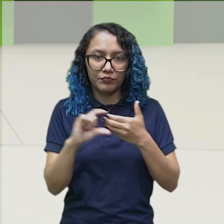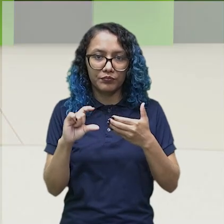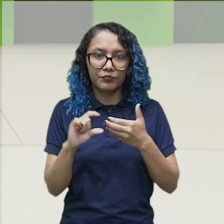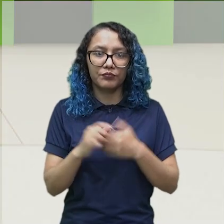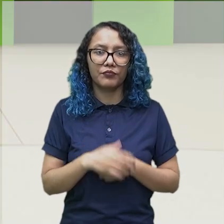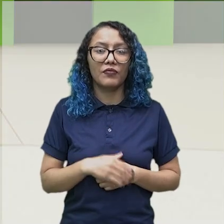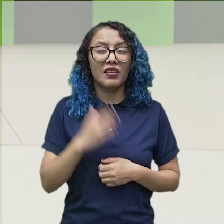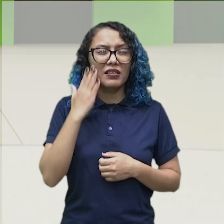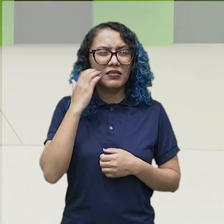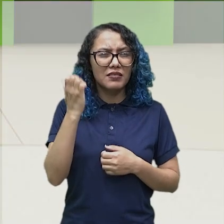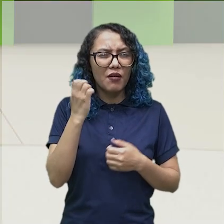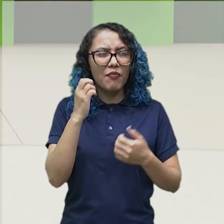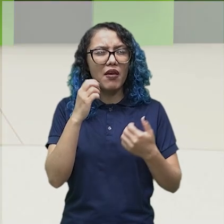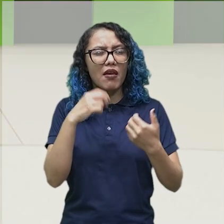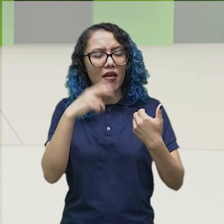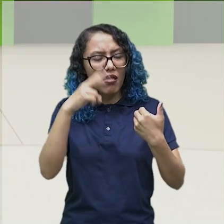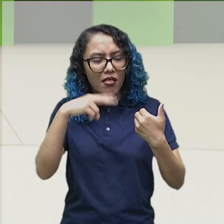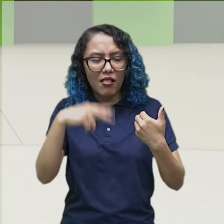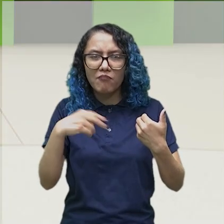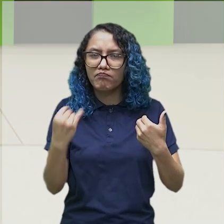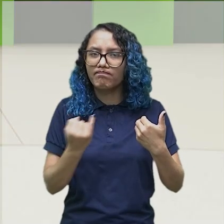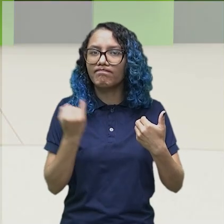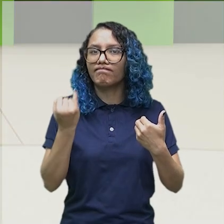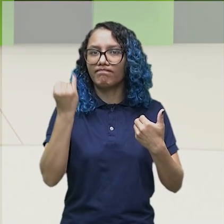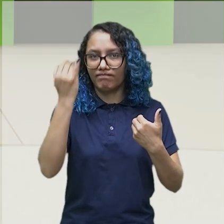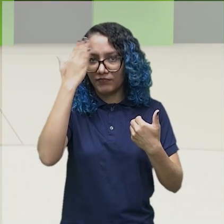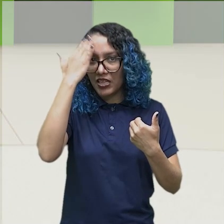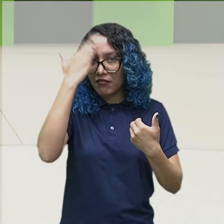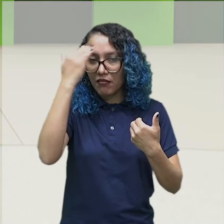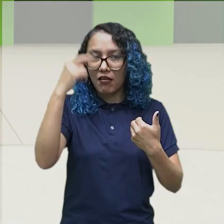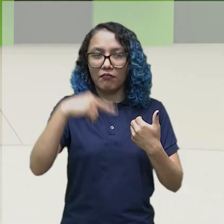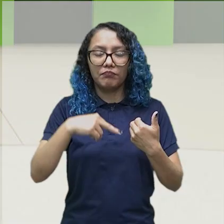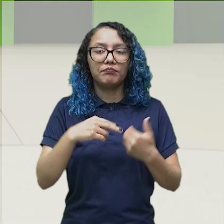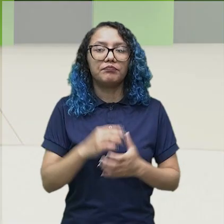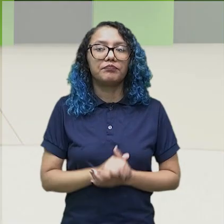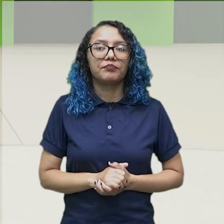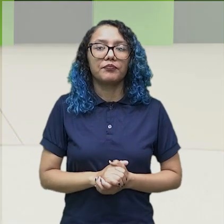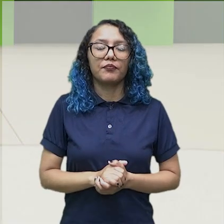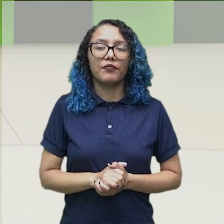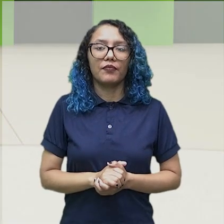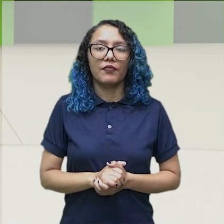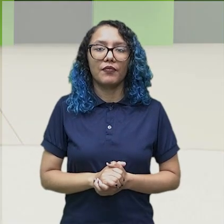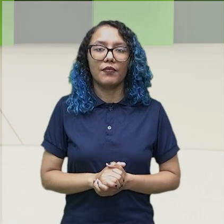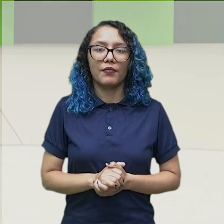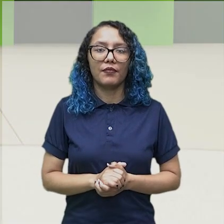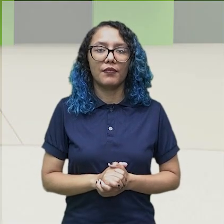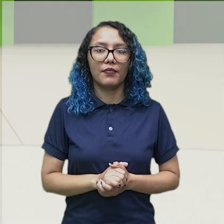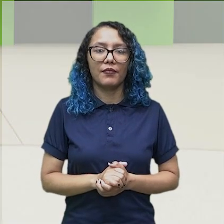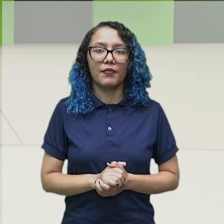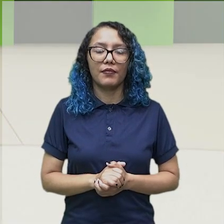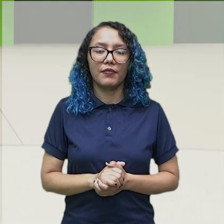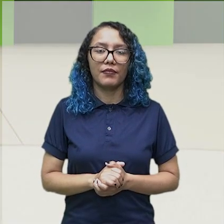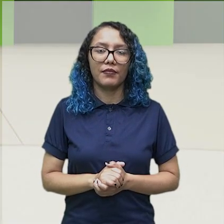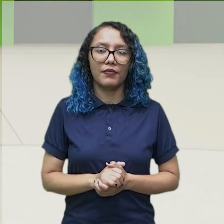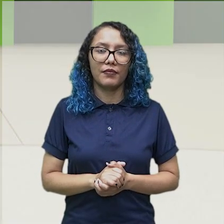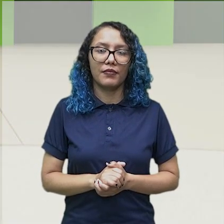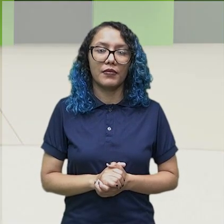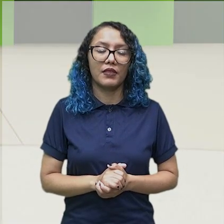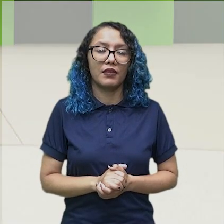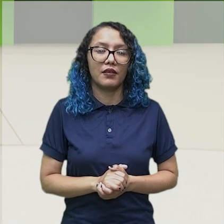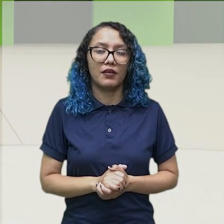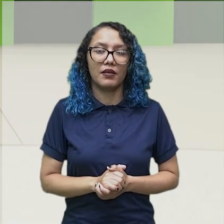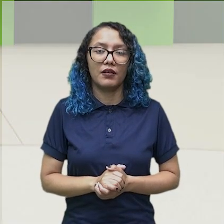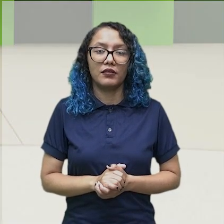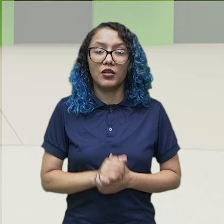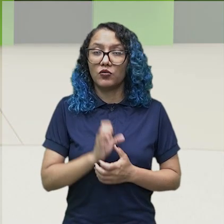saber fazer leitura de rótulos, gente, é muito importante, tá? E aqui a gente não fala só para essa questão dos produtos químicos, né? Os